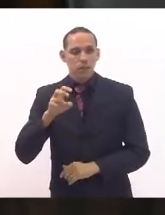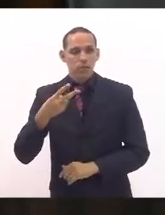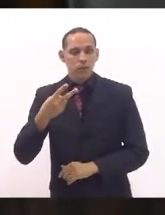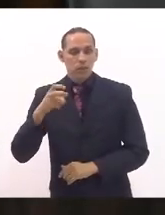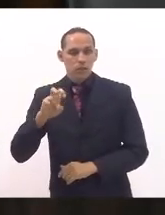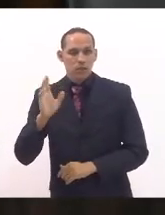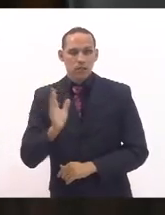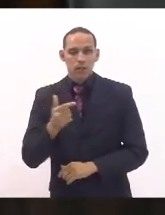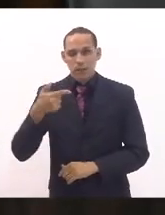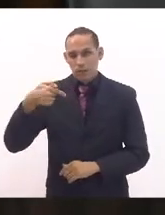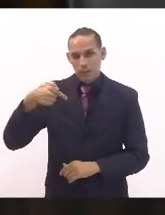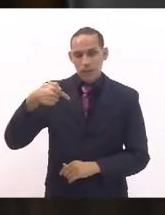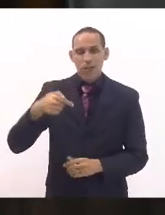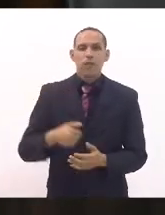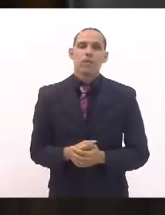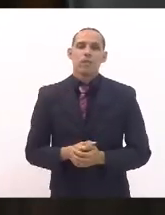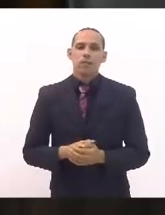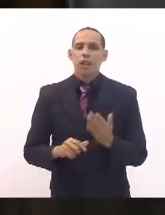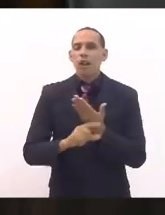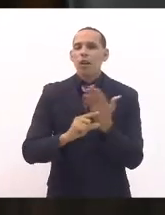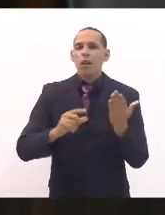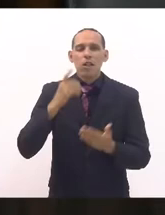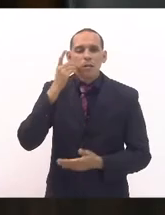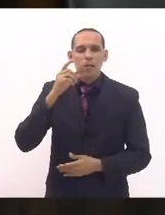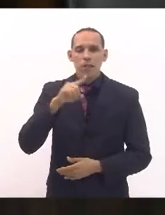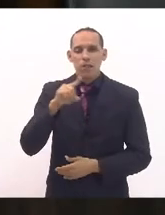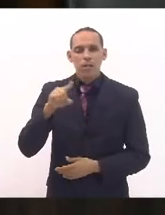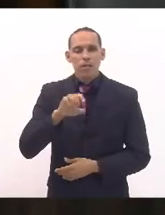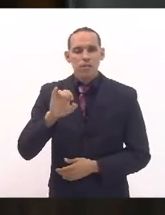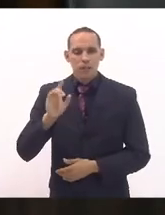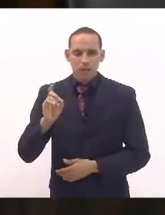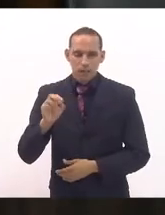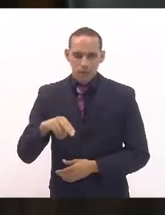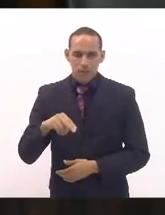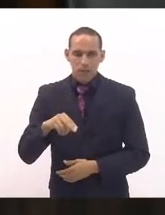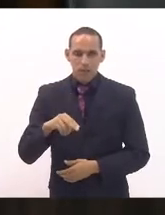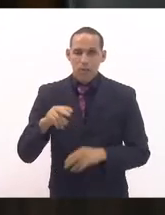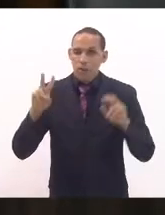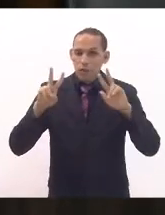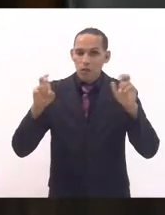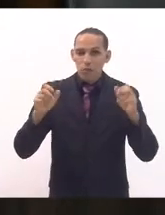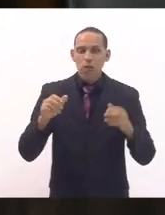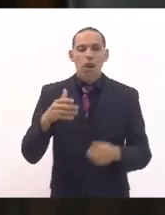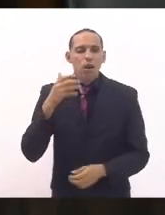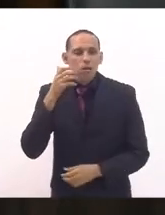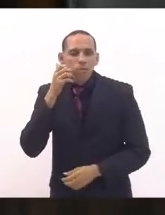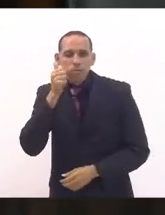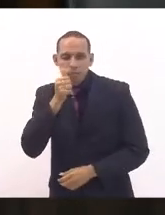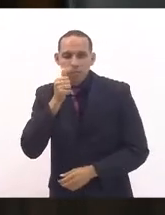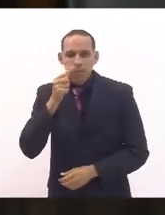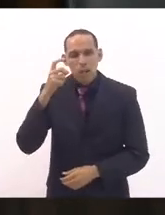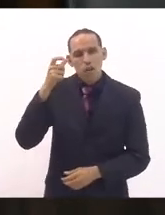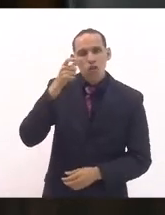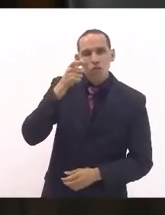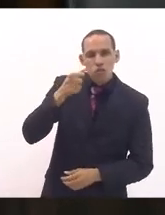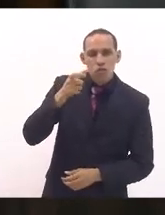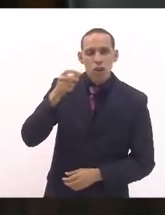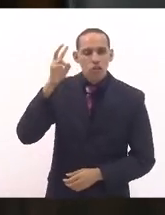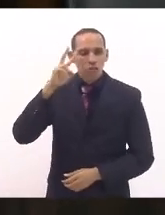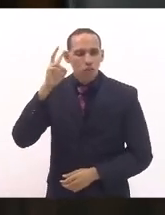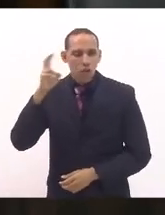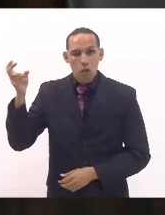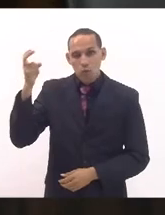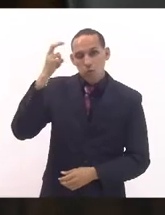de 2017, de autoria da deputada Zeidan, que dispõe sobre o tombamento por interesse histórico e cultural do Estado do Rio de